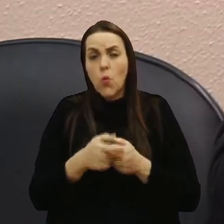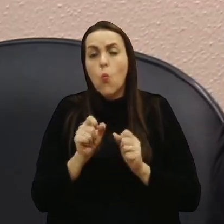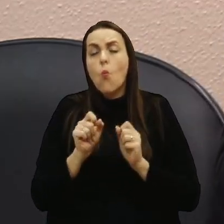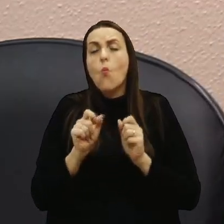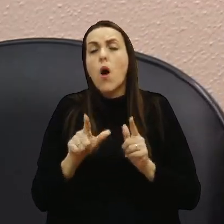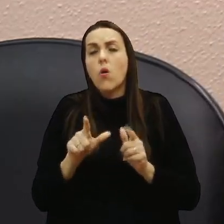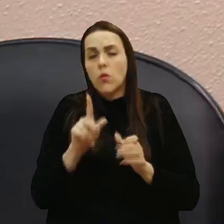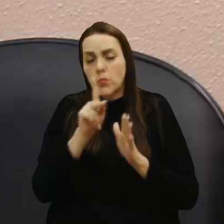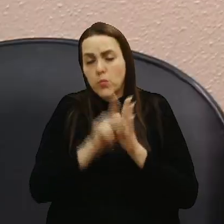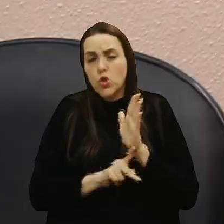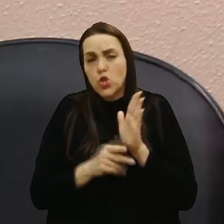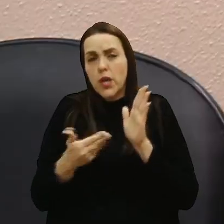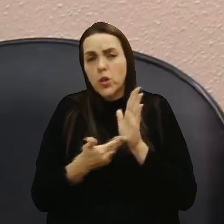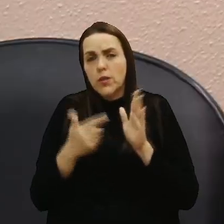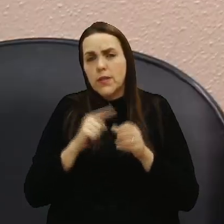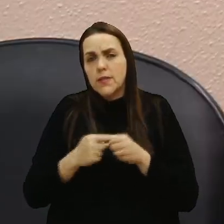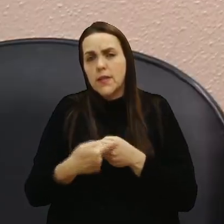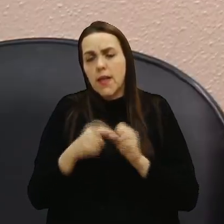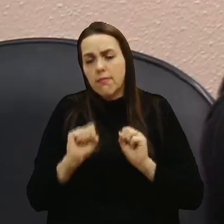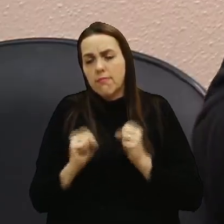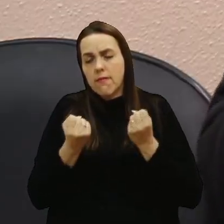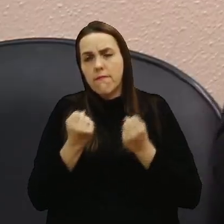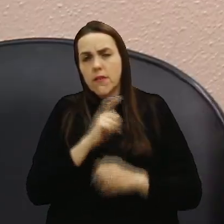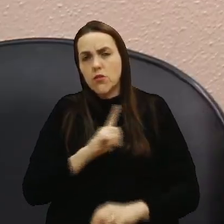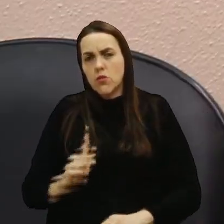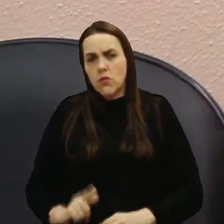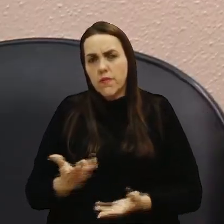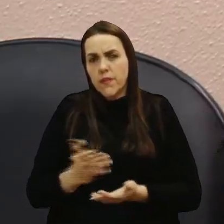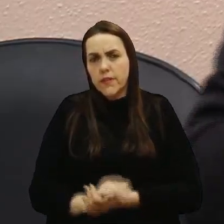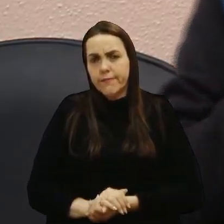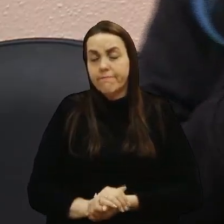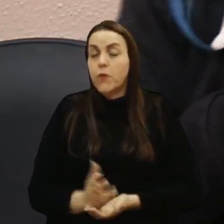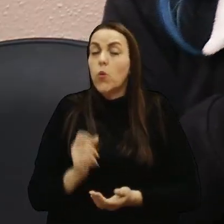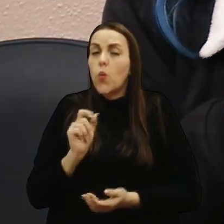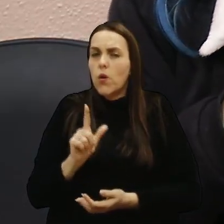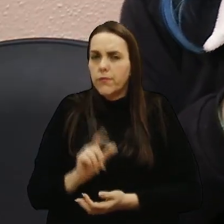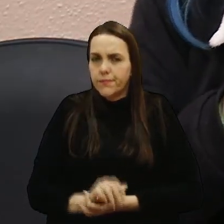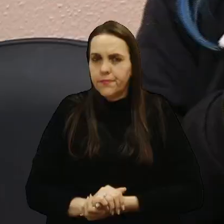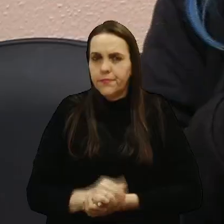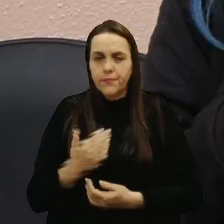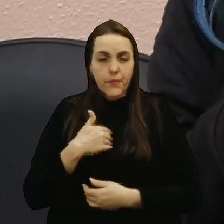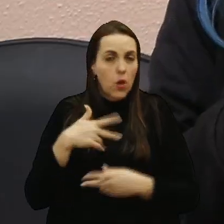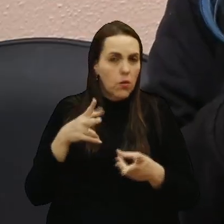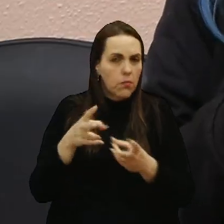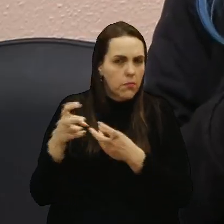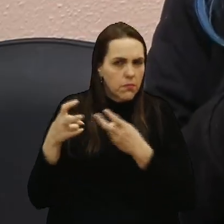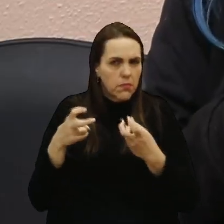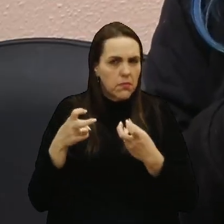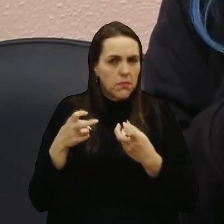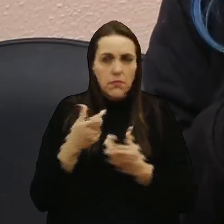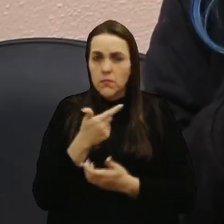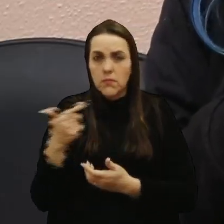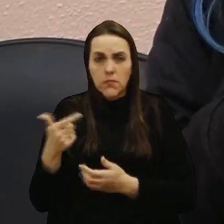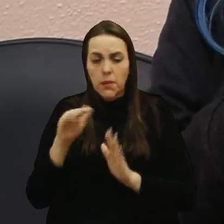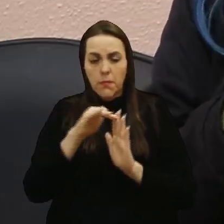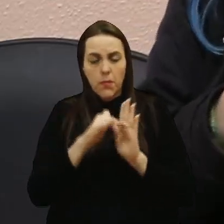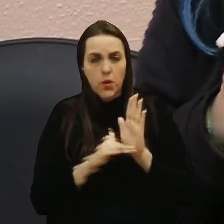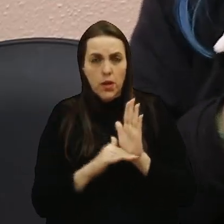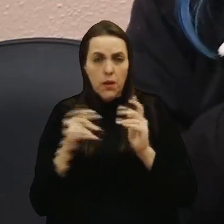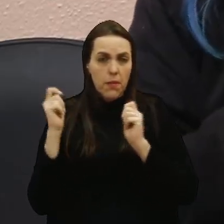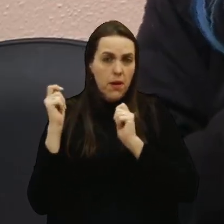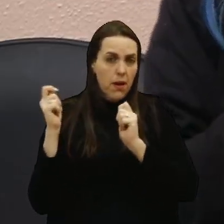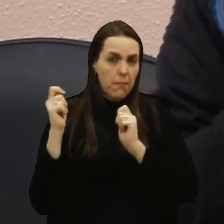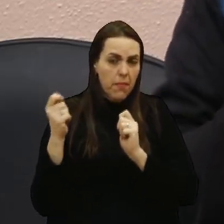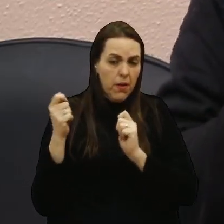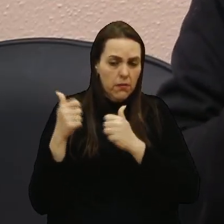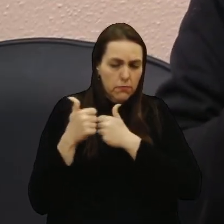projeto de cidade defendido por esse governo? E uma coisa que eu tenho percebido é que nem o programa de campanha eles seguem,